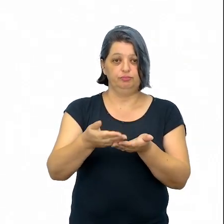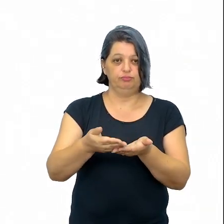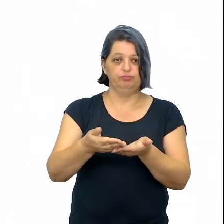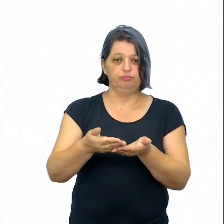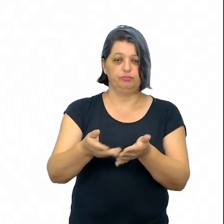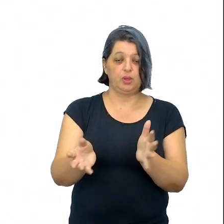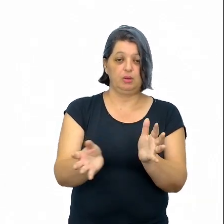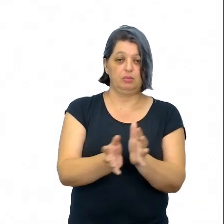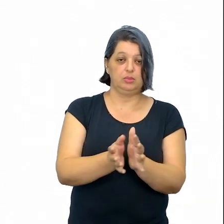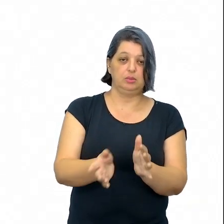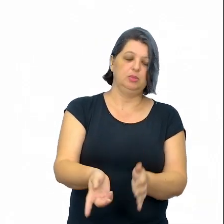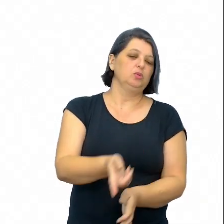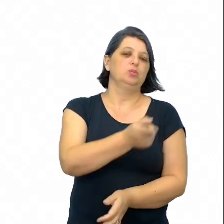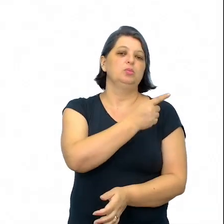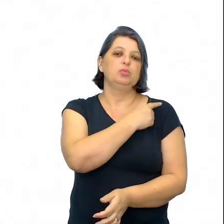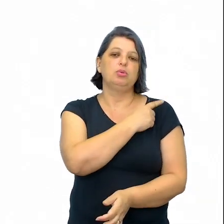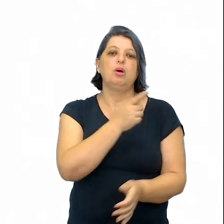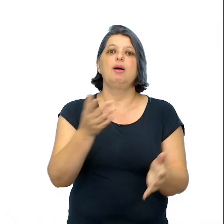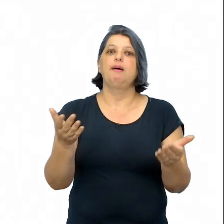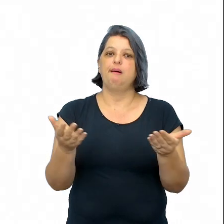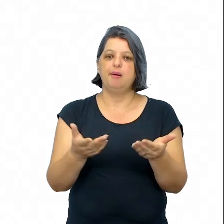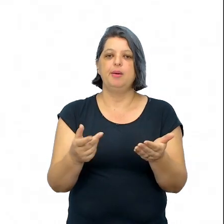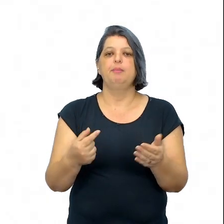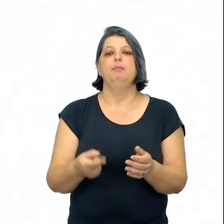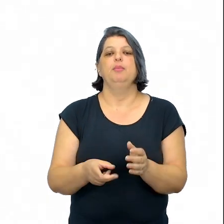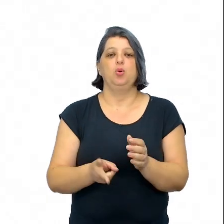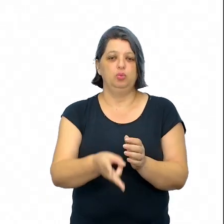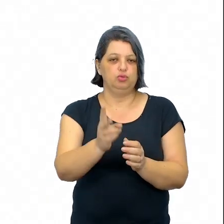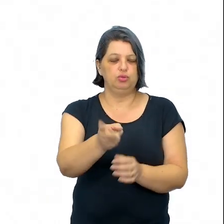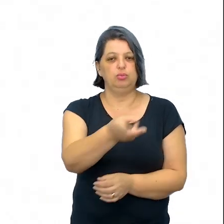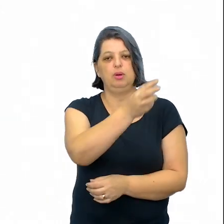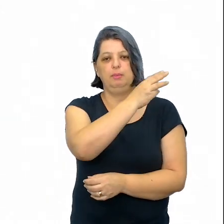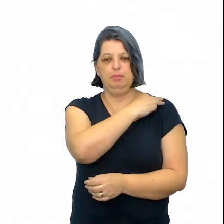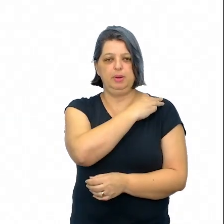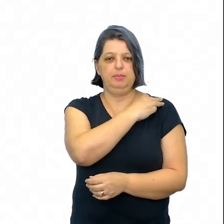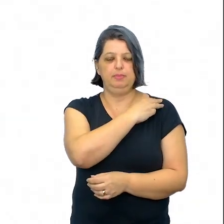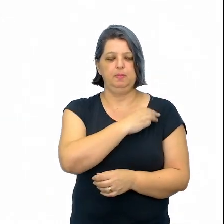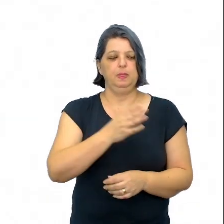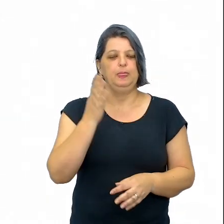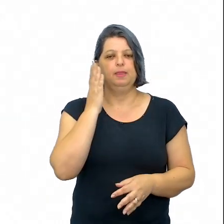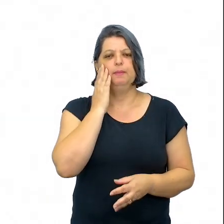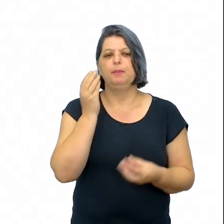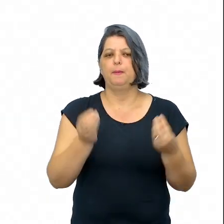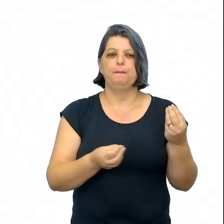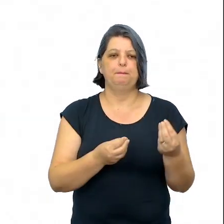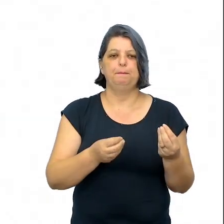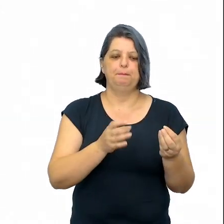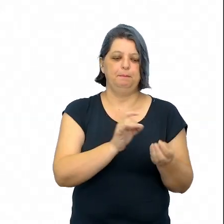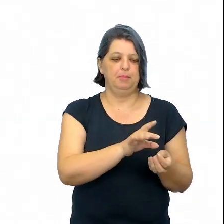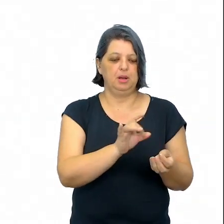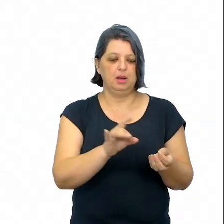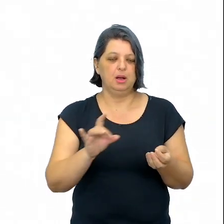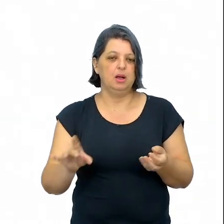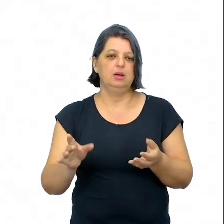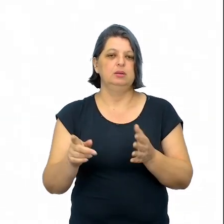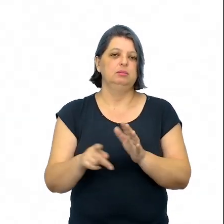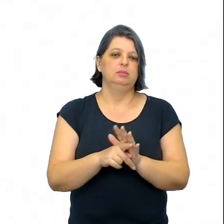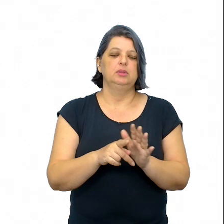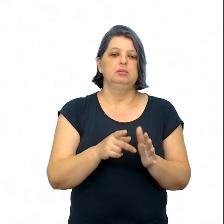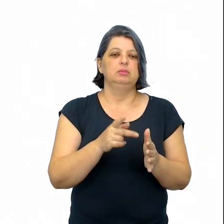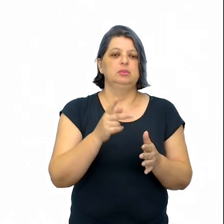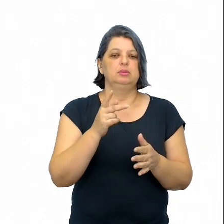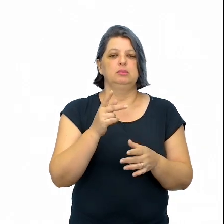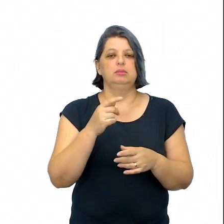1, eu vou levar até a terceira série do ensino médio, ampliando. Eu tenho que saber aonde que eu paro em cada lugar para dar o quê?